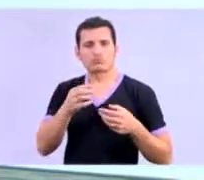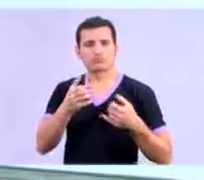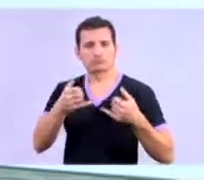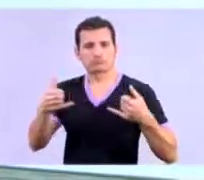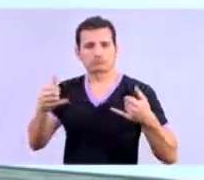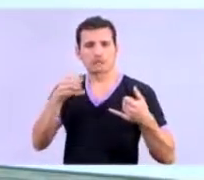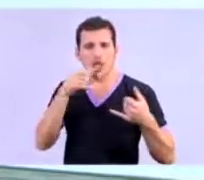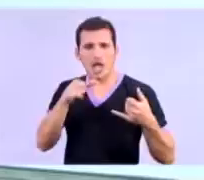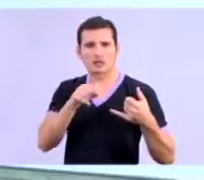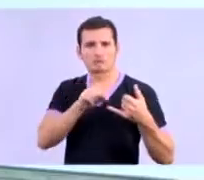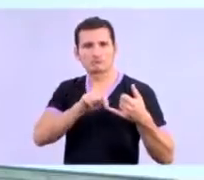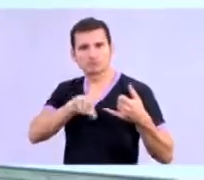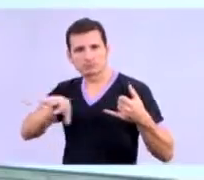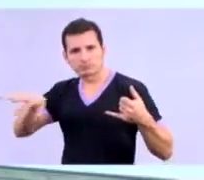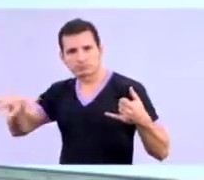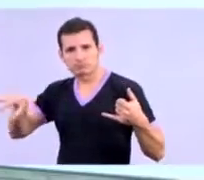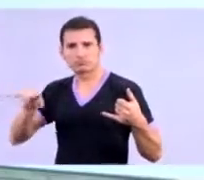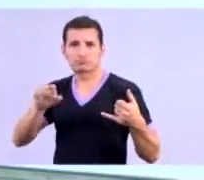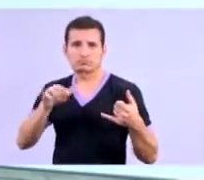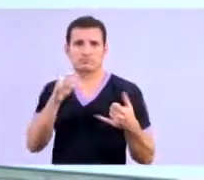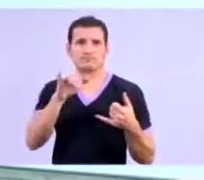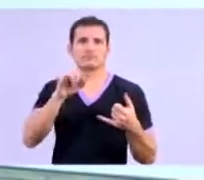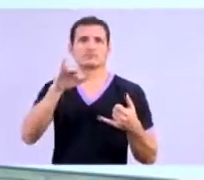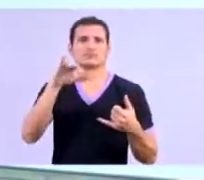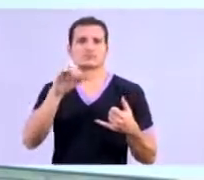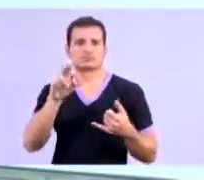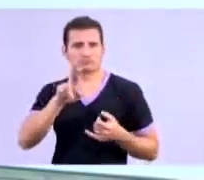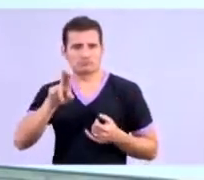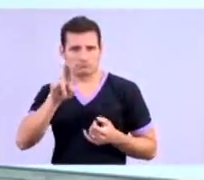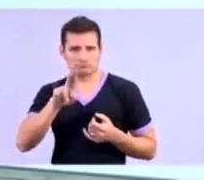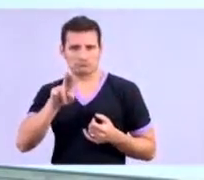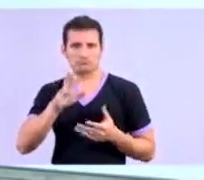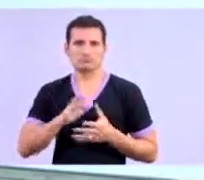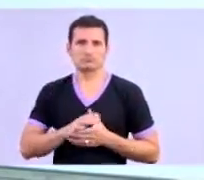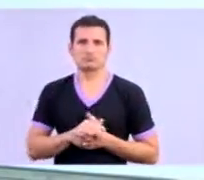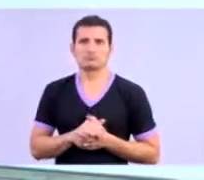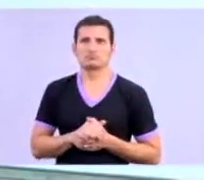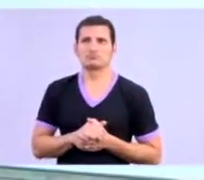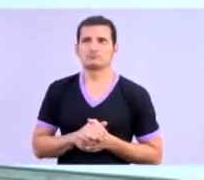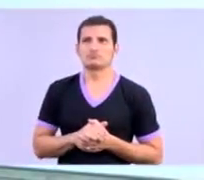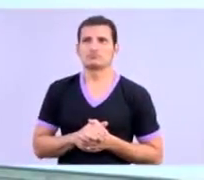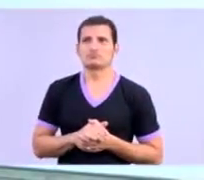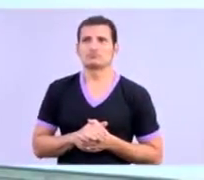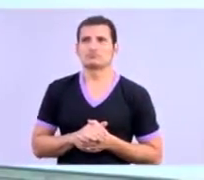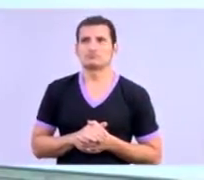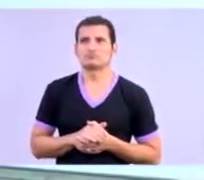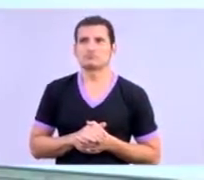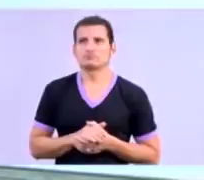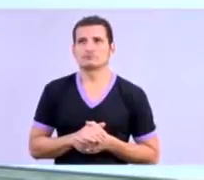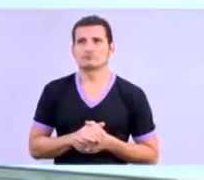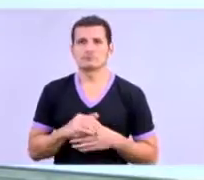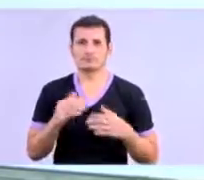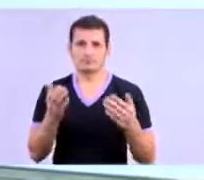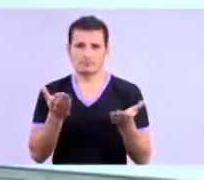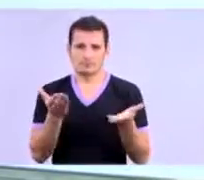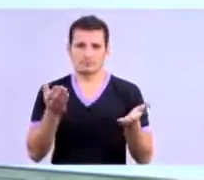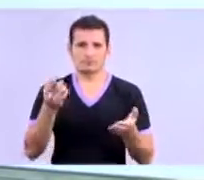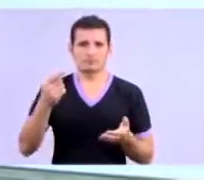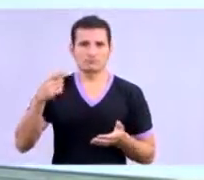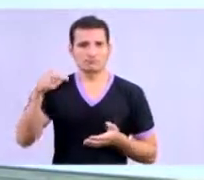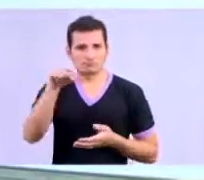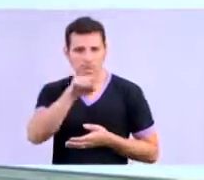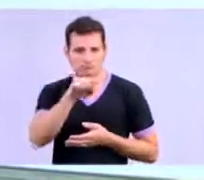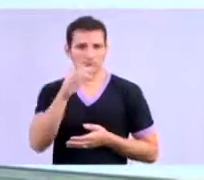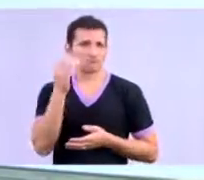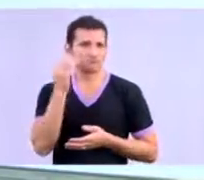que é o meio físico utilizado para realizar essa transmissão. Bom, com isso, agora vocês vão para a lista de